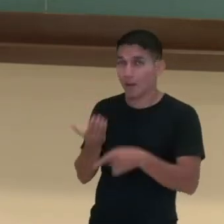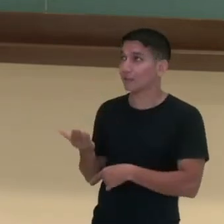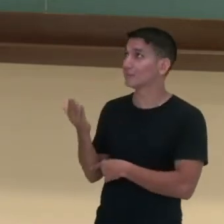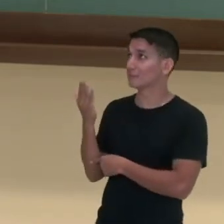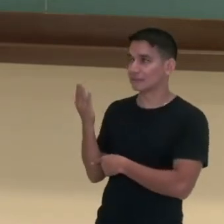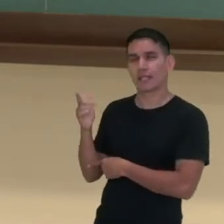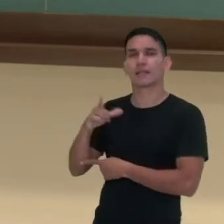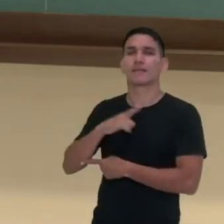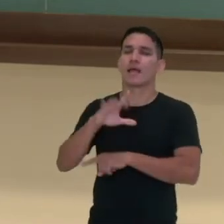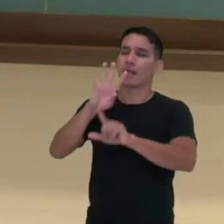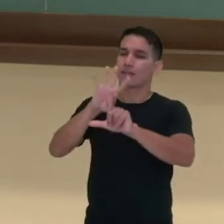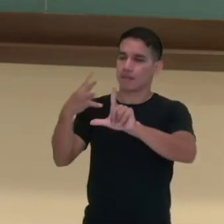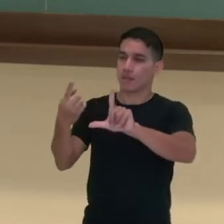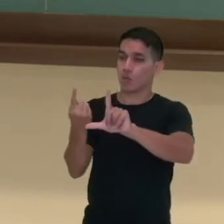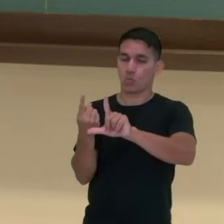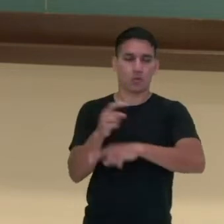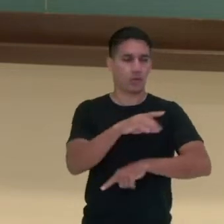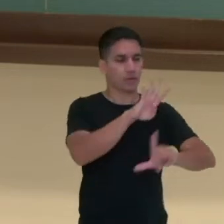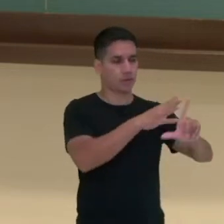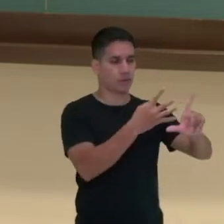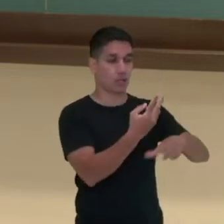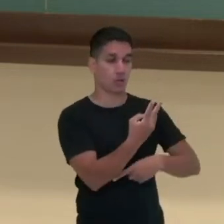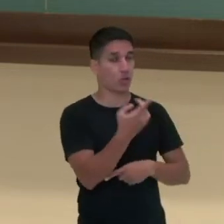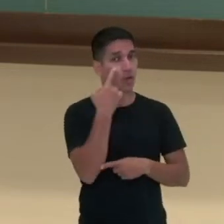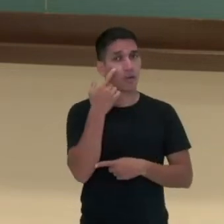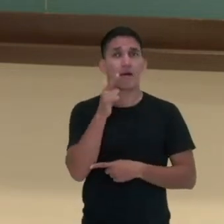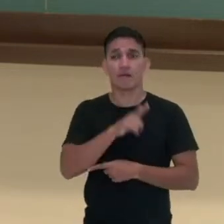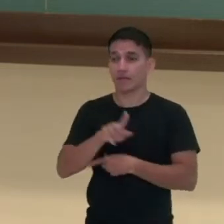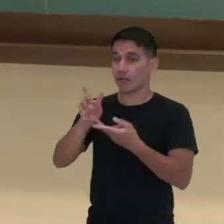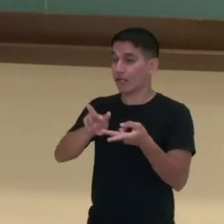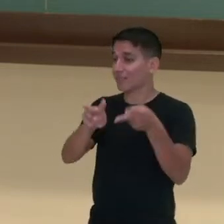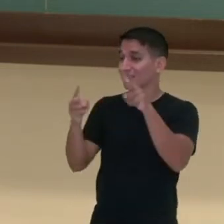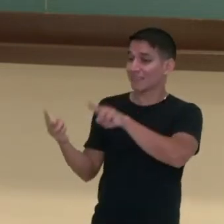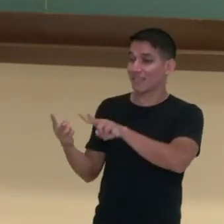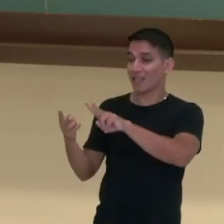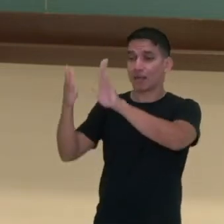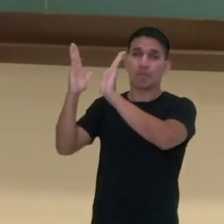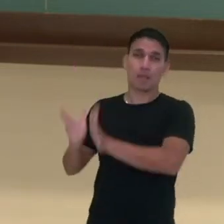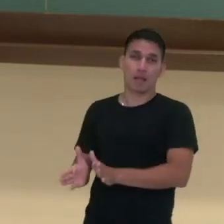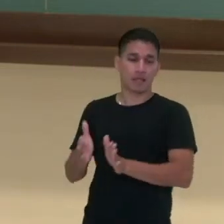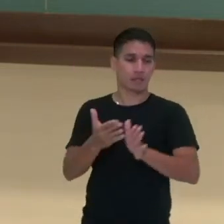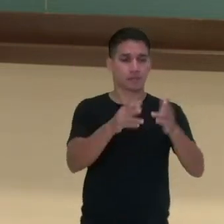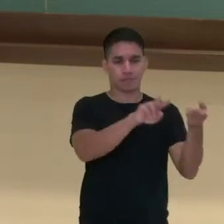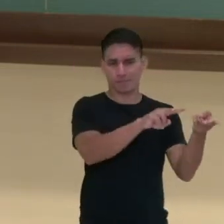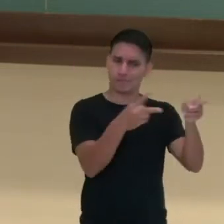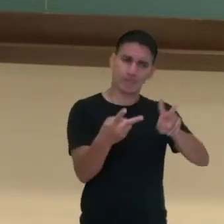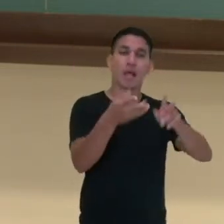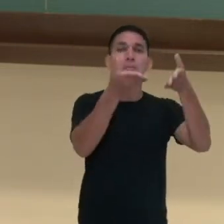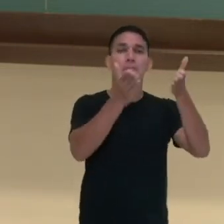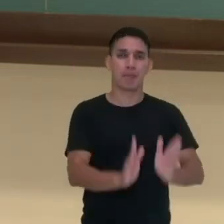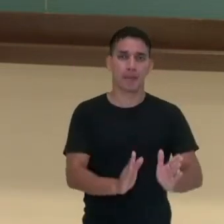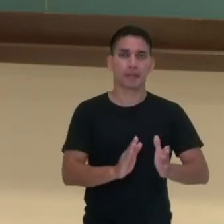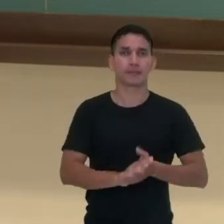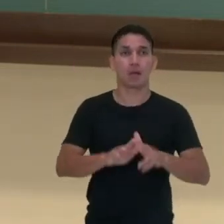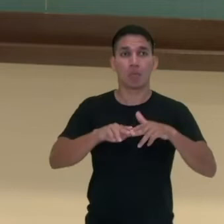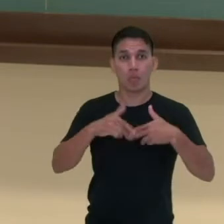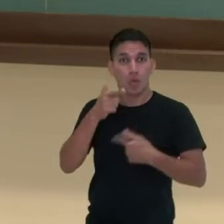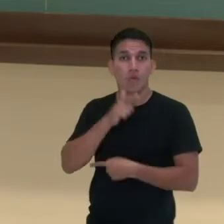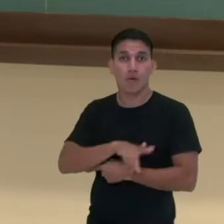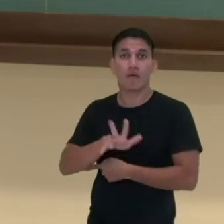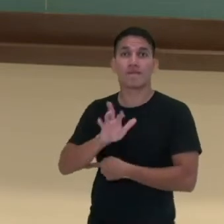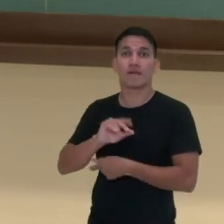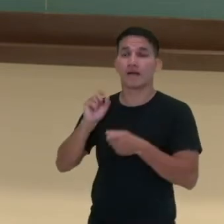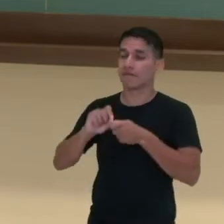estão na tabela 1 e na tabela 2, nós vamos transformá-las, transcrevê-la para uma matriz. Então, eu vou fazer a matriz aqui, que vai conter o